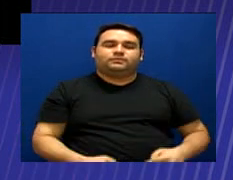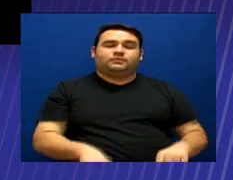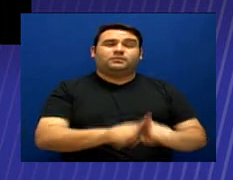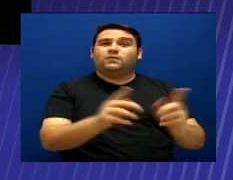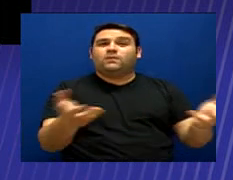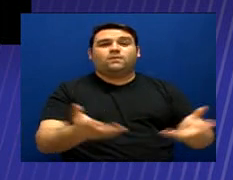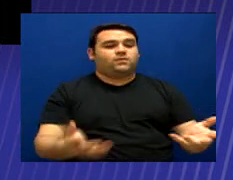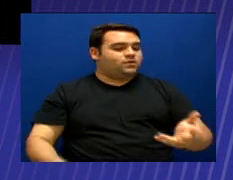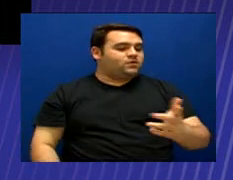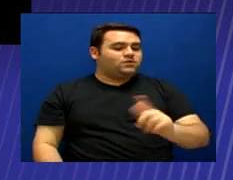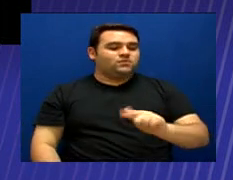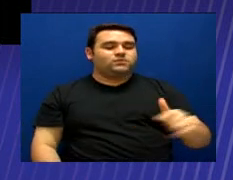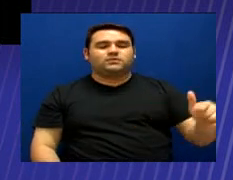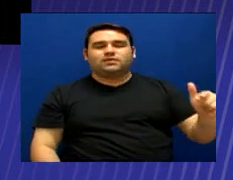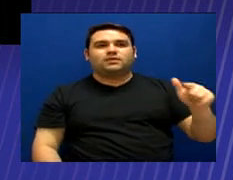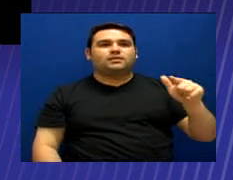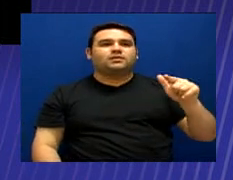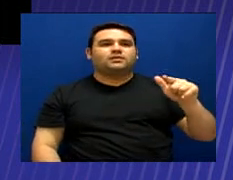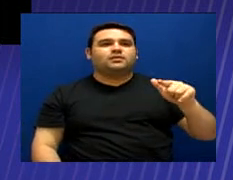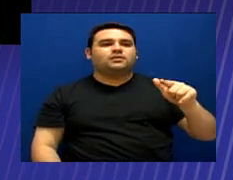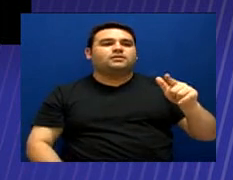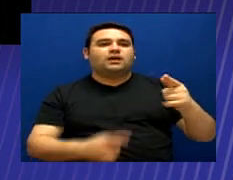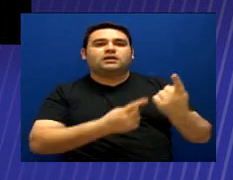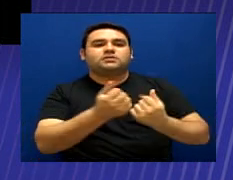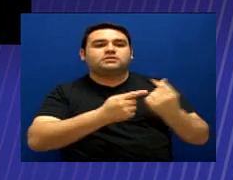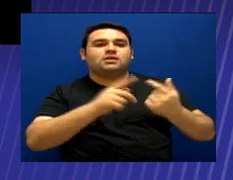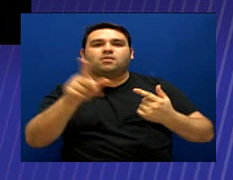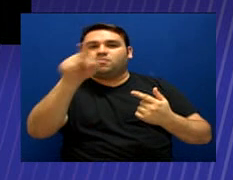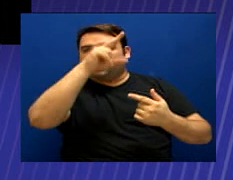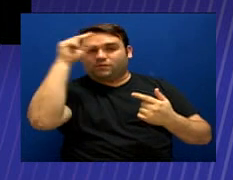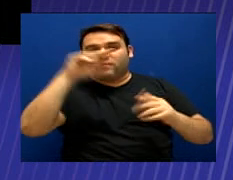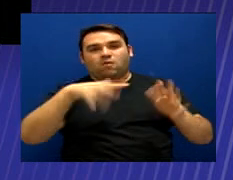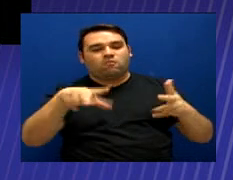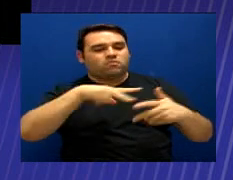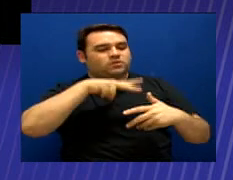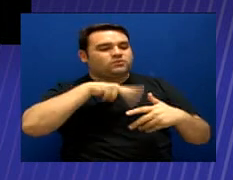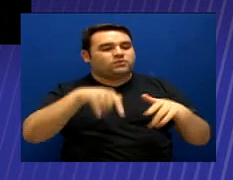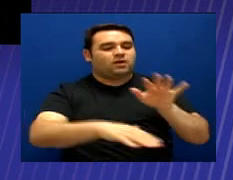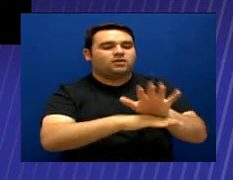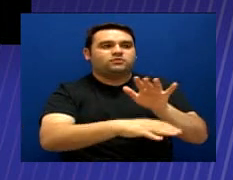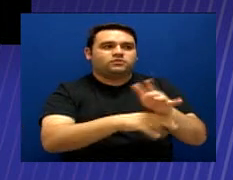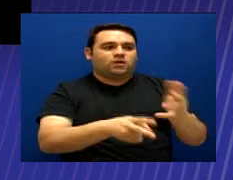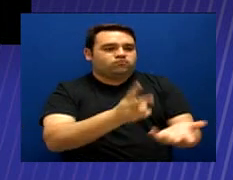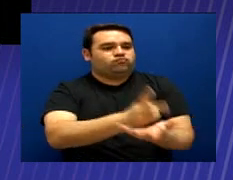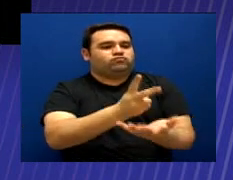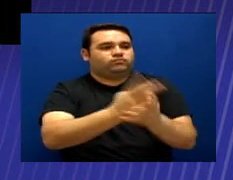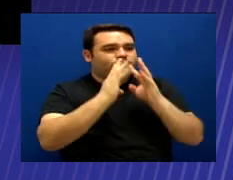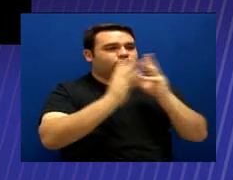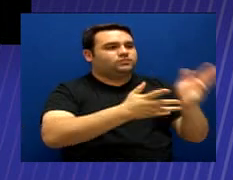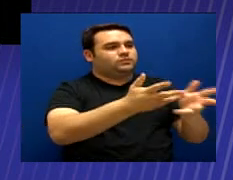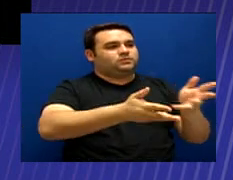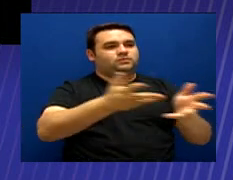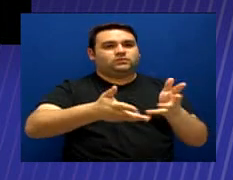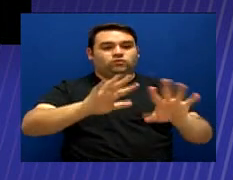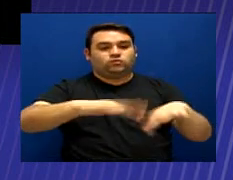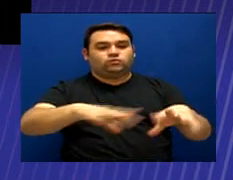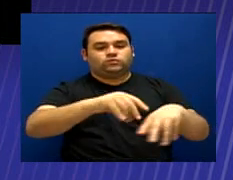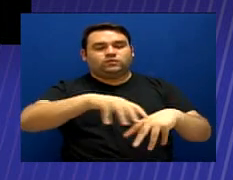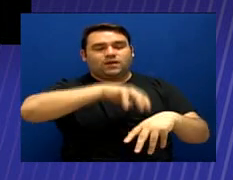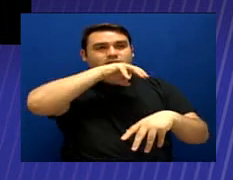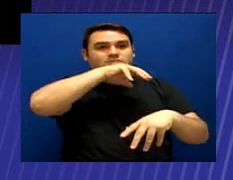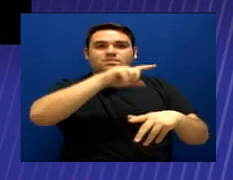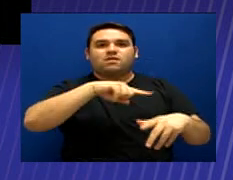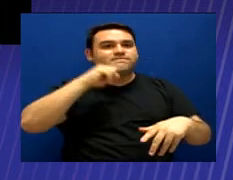atualmente não tem essa captação e canalização de recursos públicos ou privados, né, para garantia de atendimento às necessidades físicas e naturais